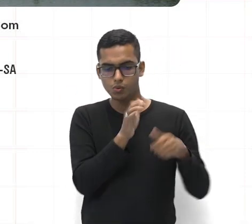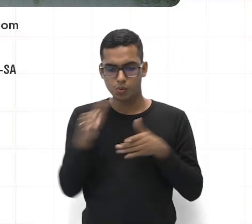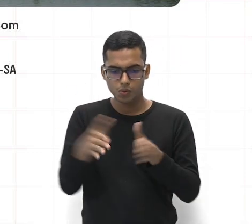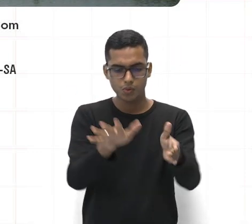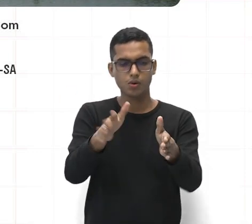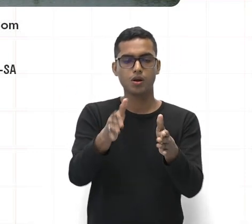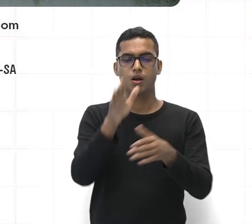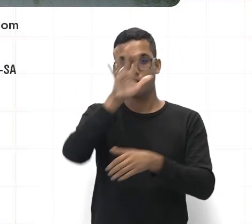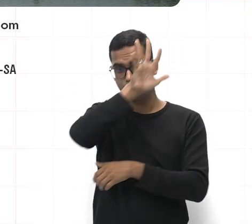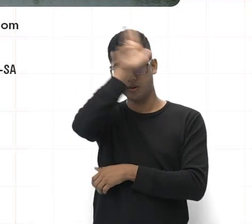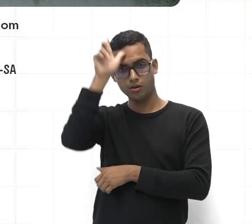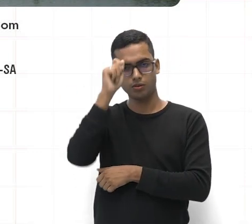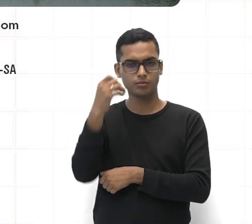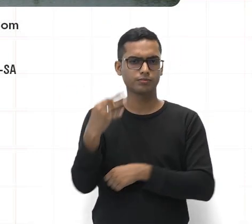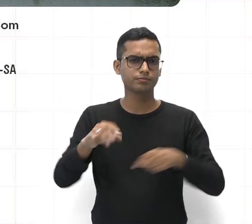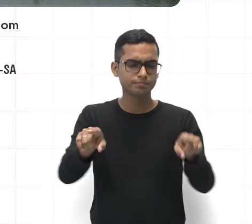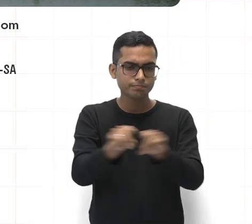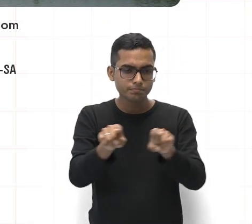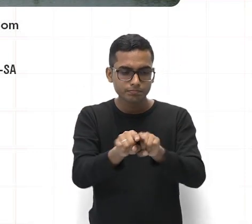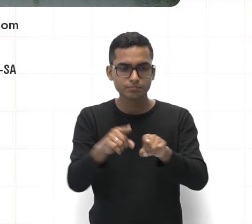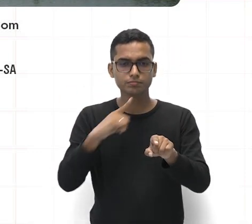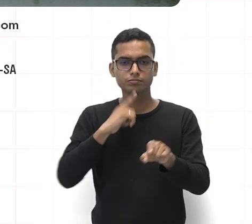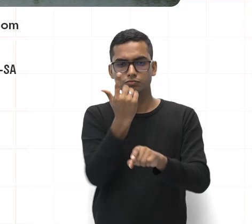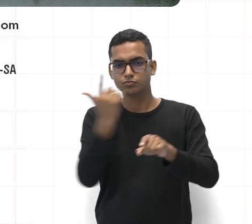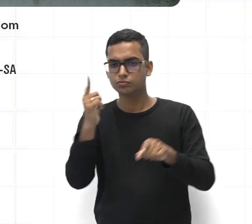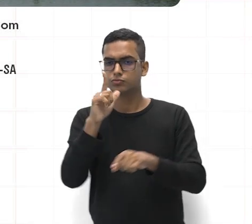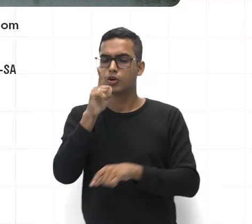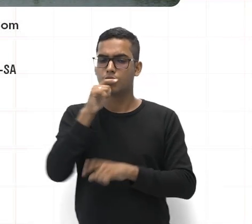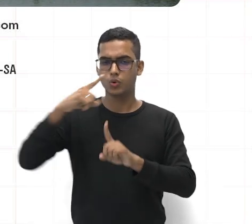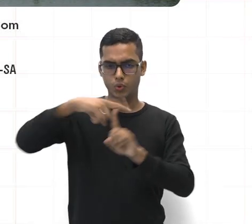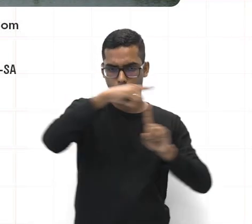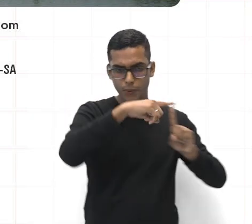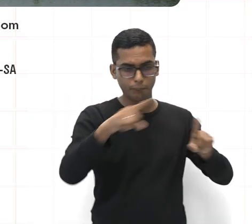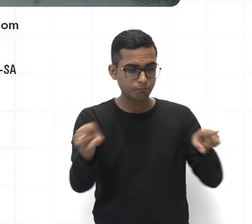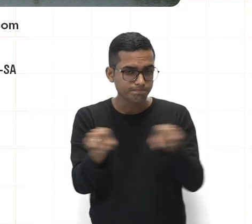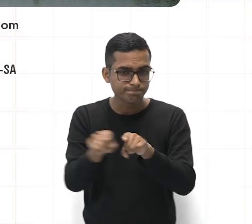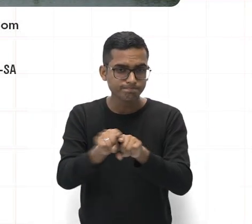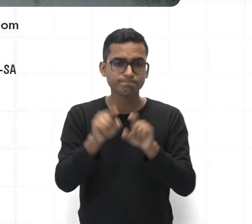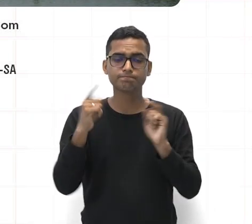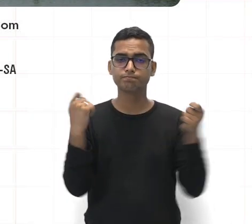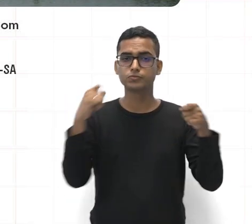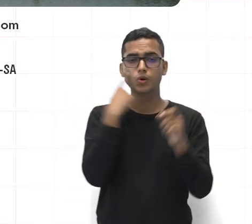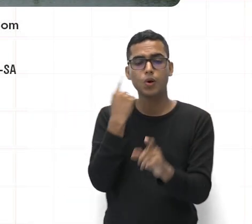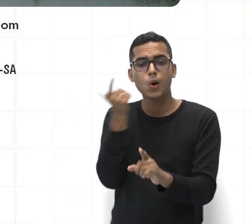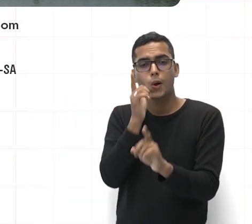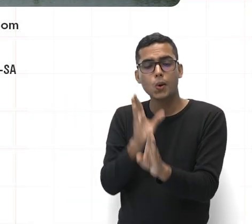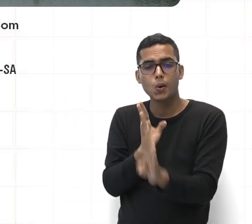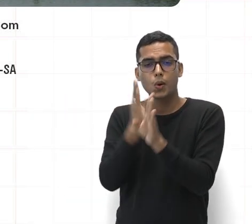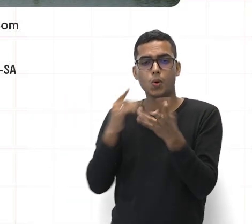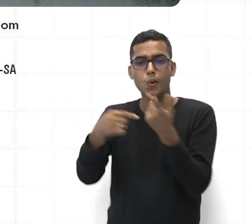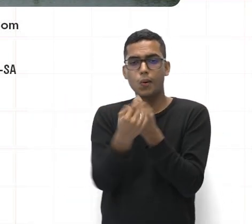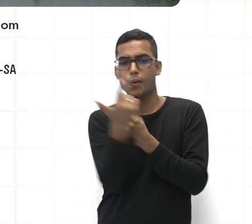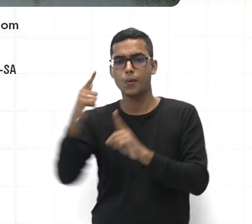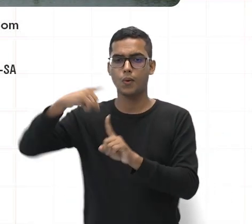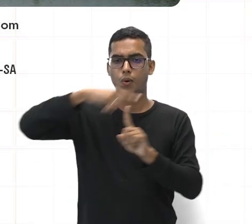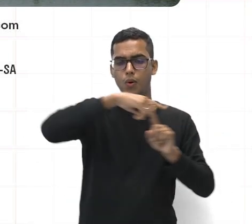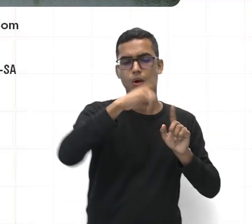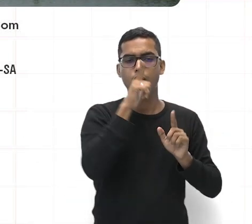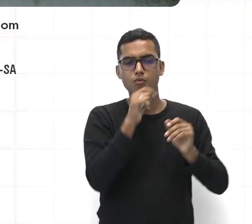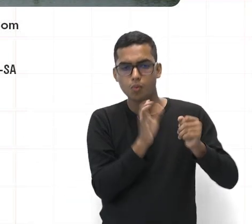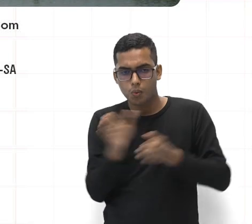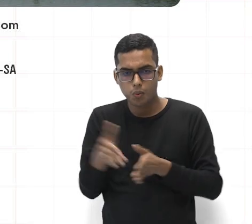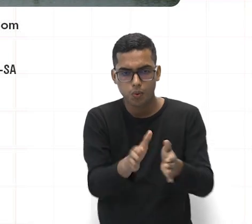E aí nós temos também, em outras bacias, nós podemos encontrar outros tipos de rios, que são os